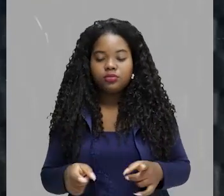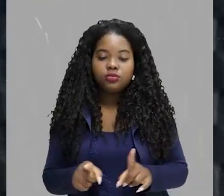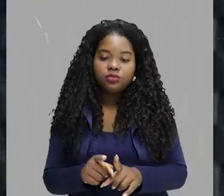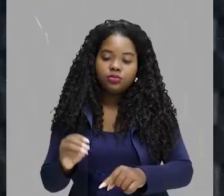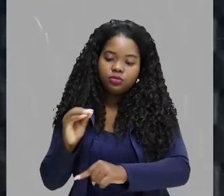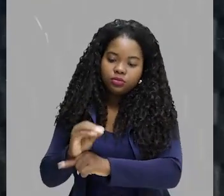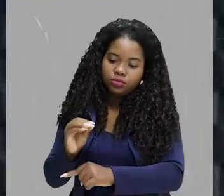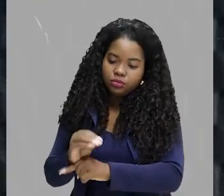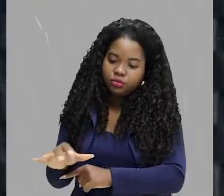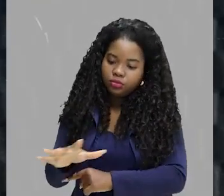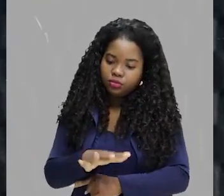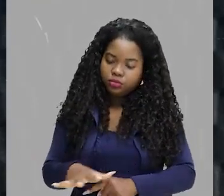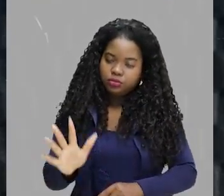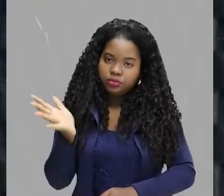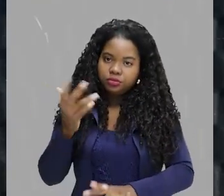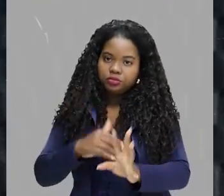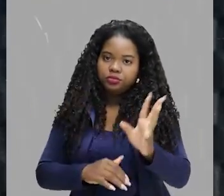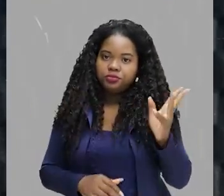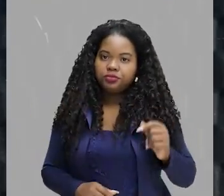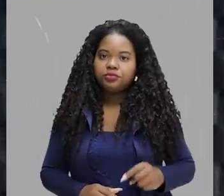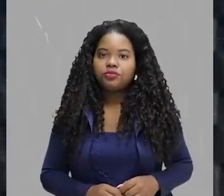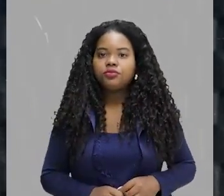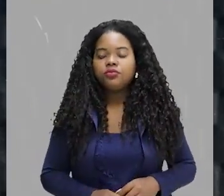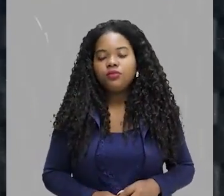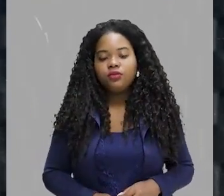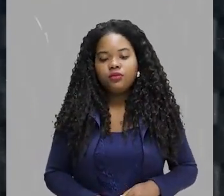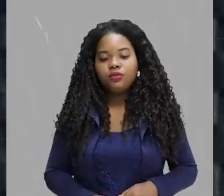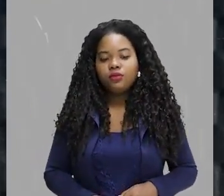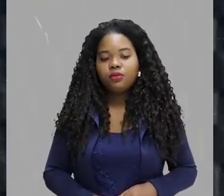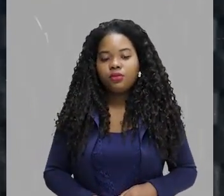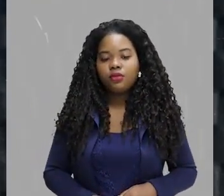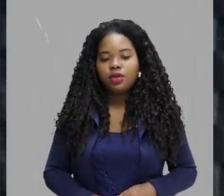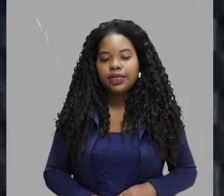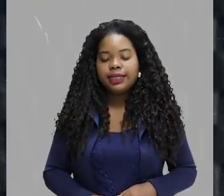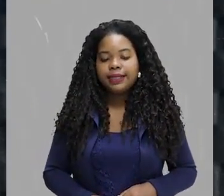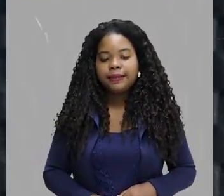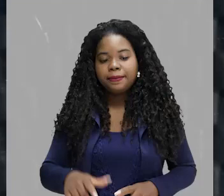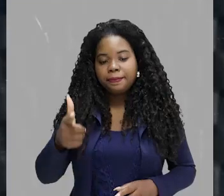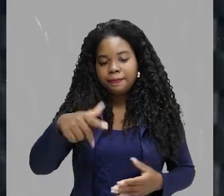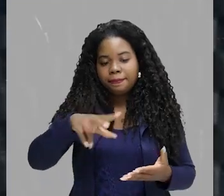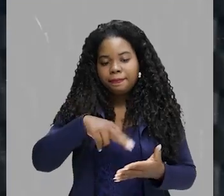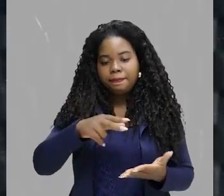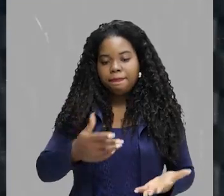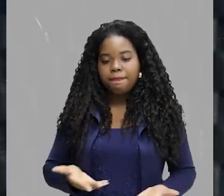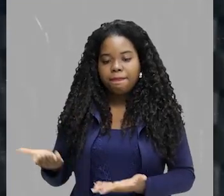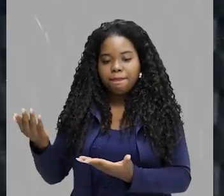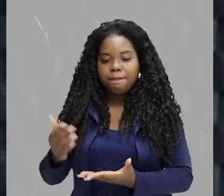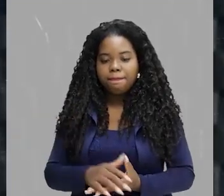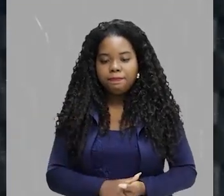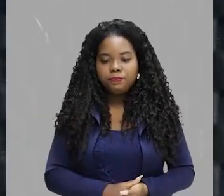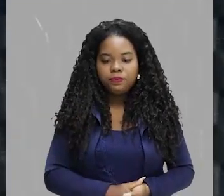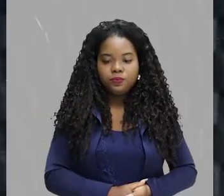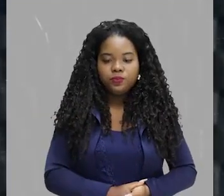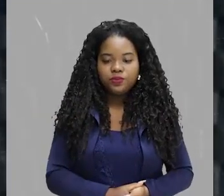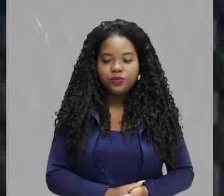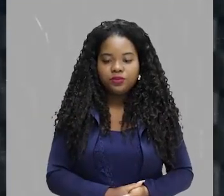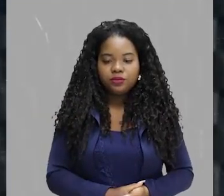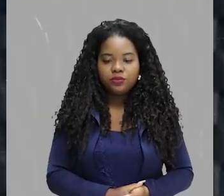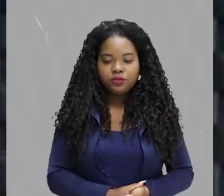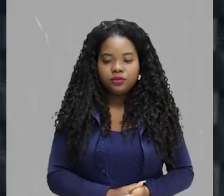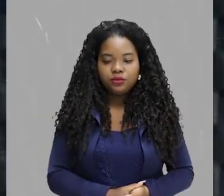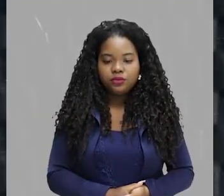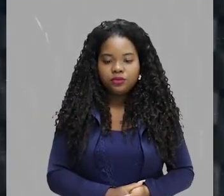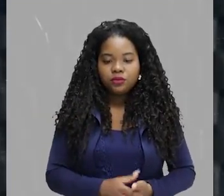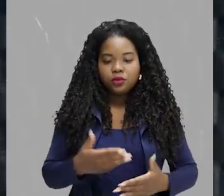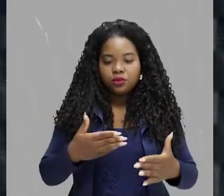preservação do meio ambiente e o equilíbrio ambiental. O relatório Os Limites do Crescimento, que veio daqui do Clube de Roma, Os